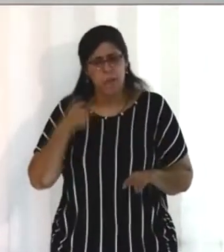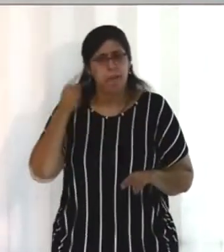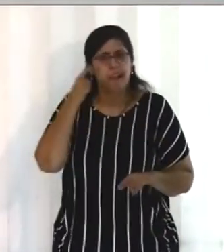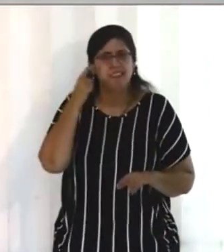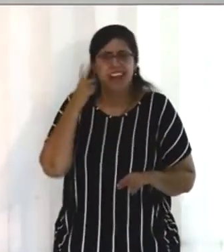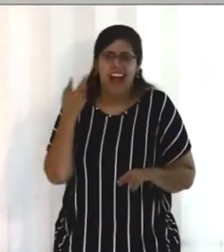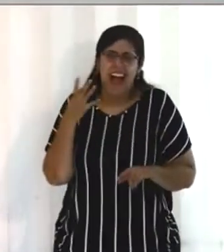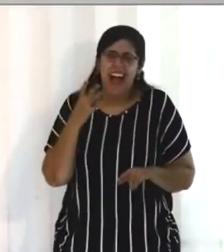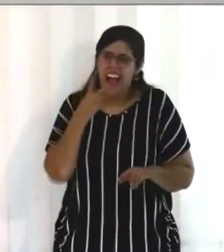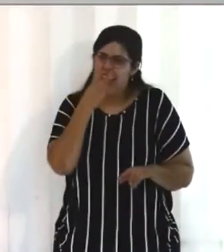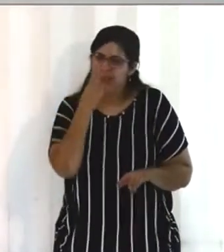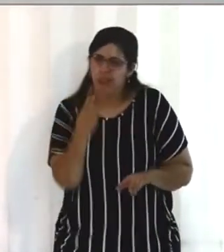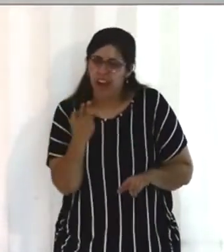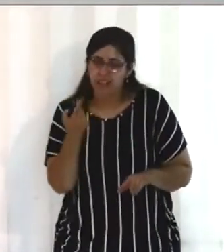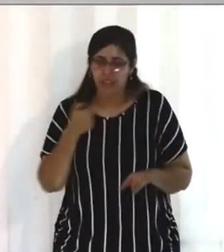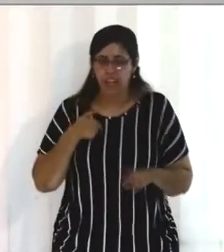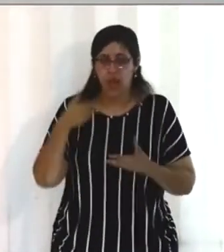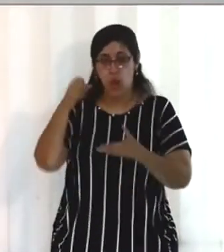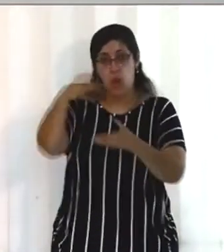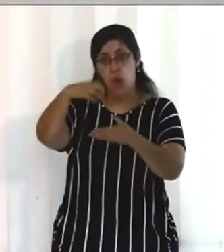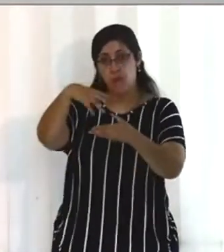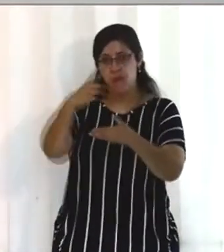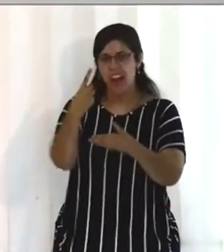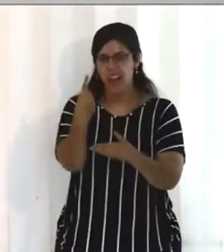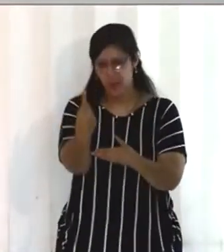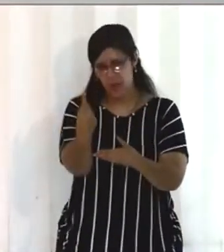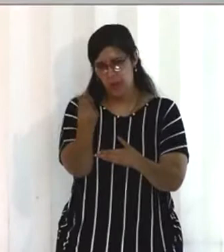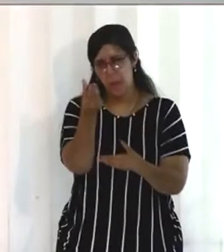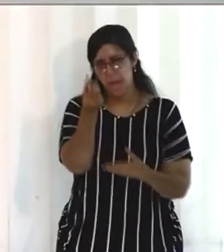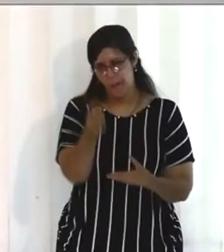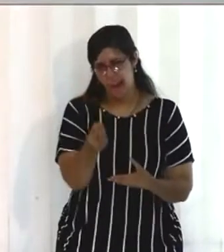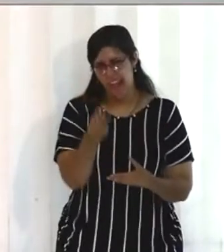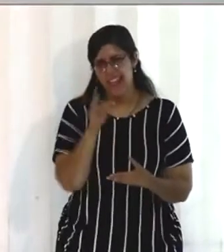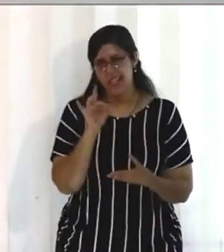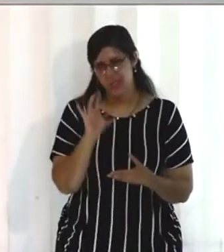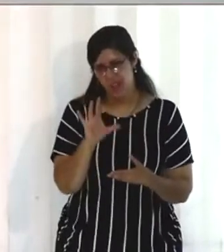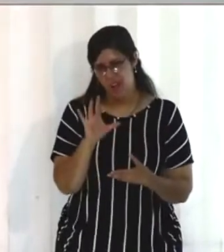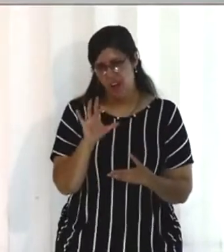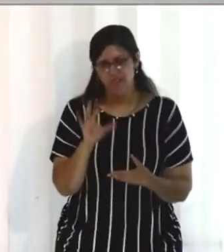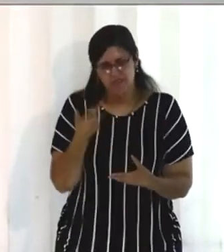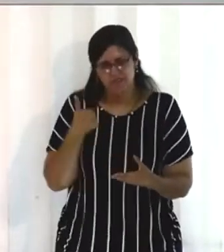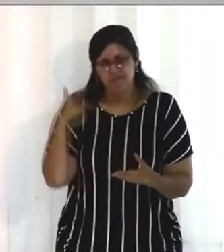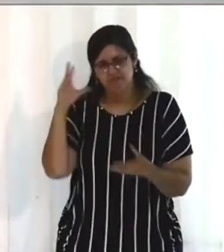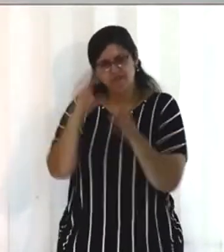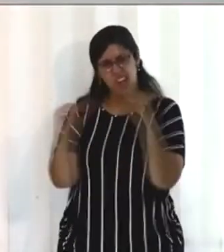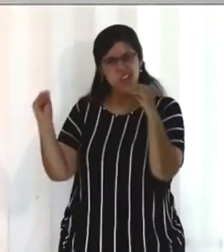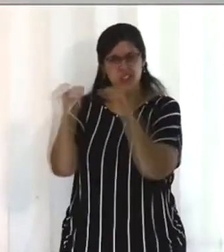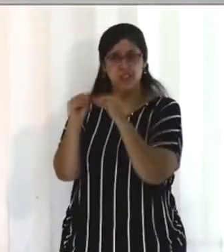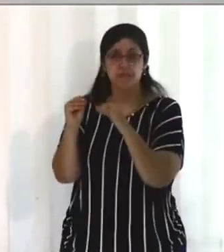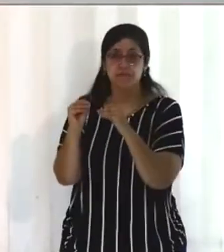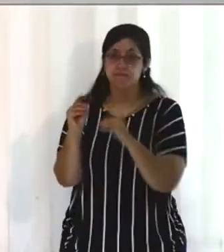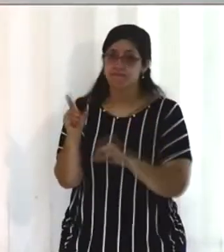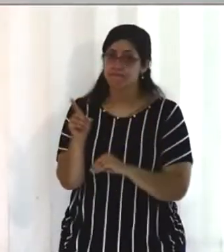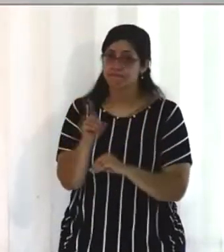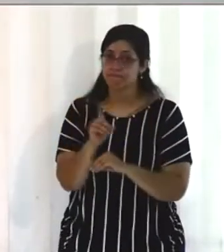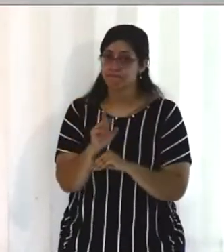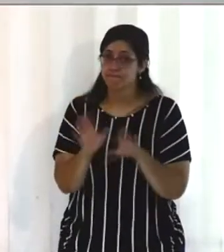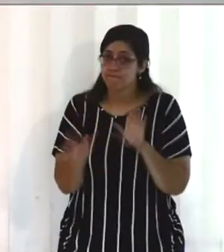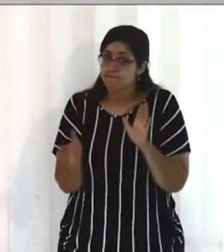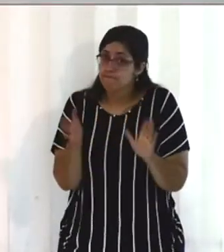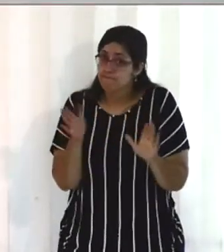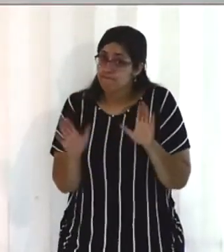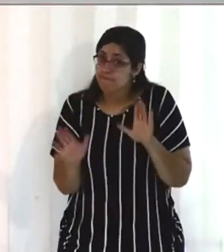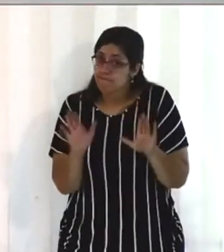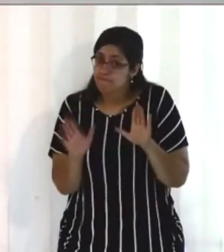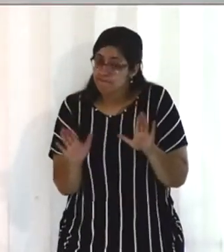eu entregar a oferta de uma moedinha, desde que ela não seja o resto, desde que ela não seja o que não dá nenhum pão na